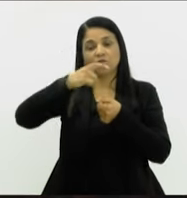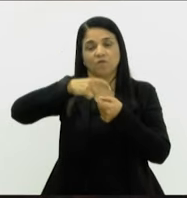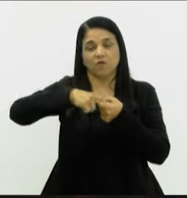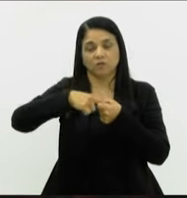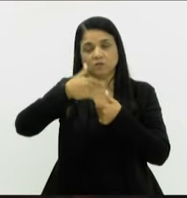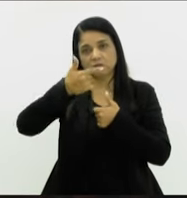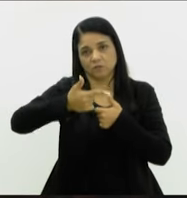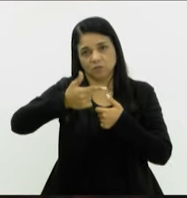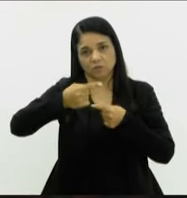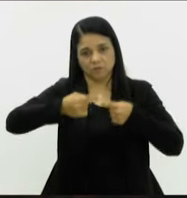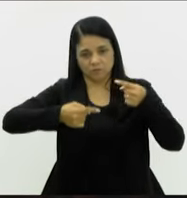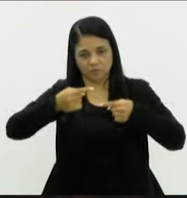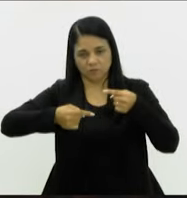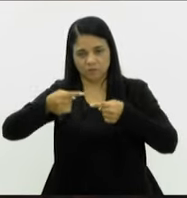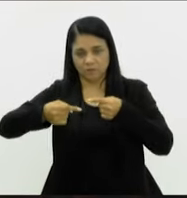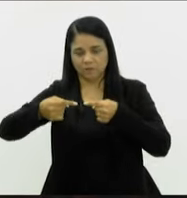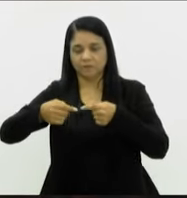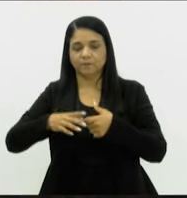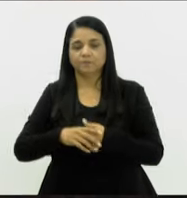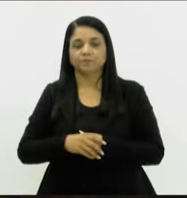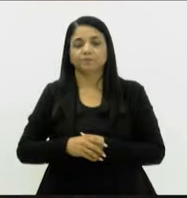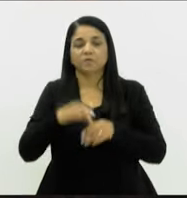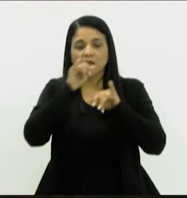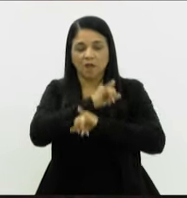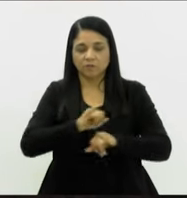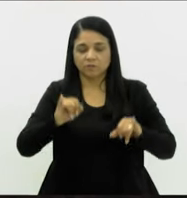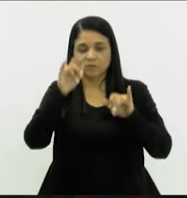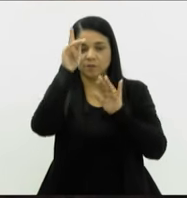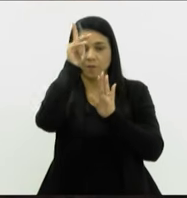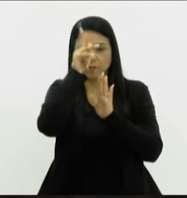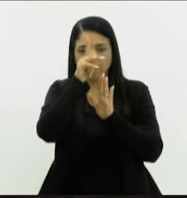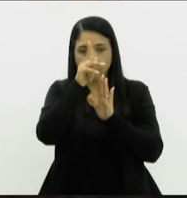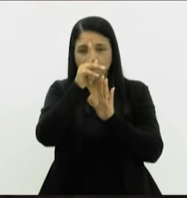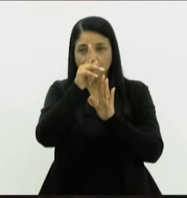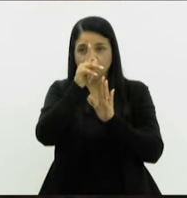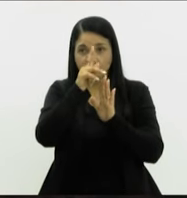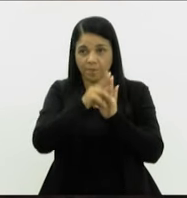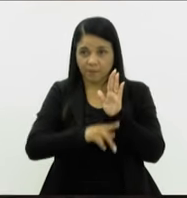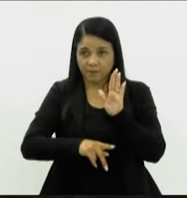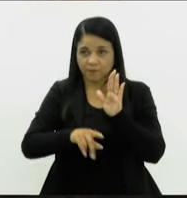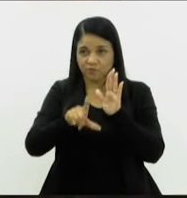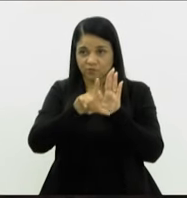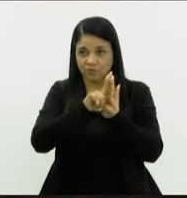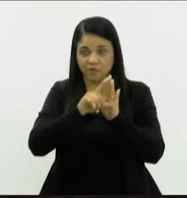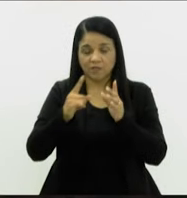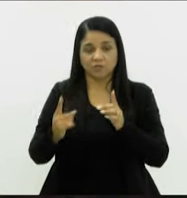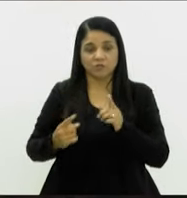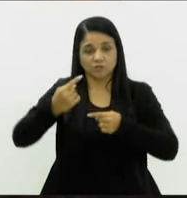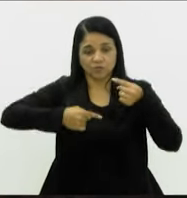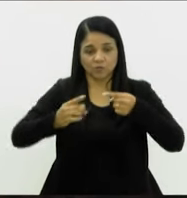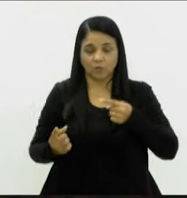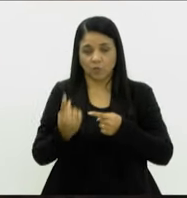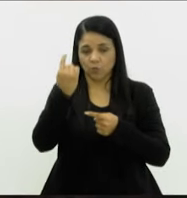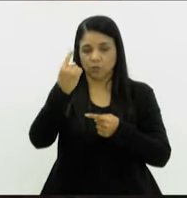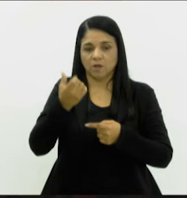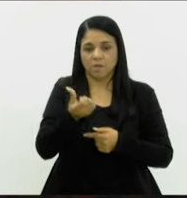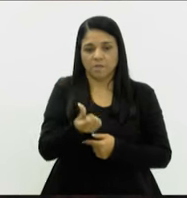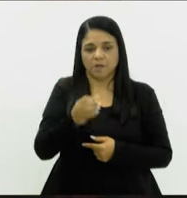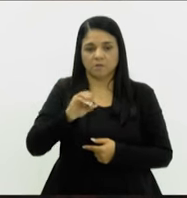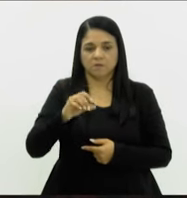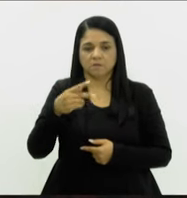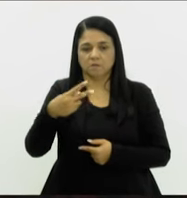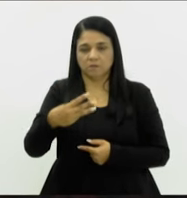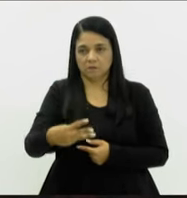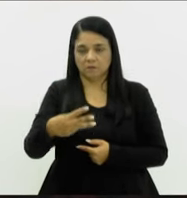em segunda discussão. Anuncio, em discussão única, projeto de resolução 603